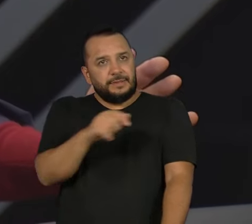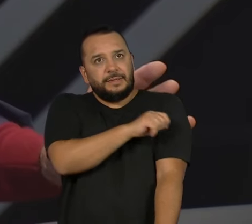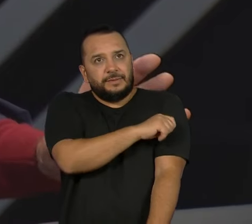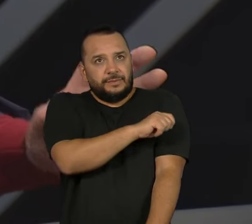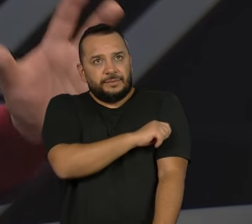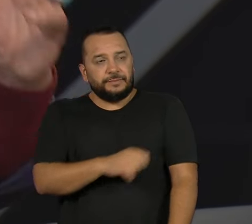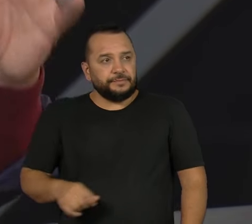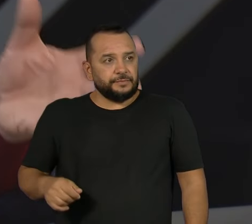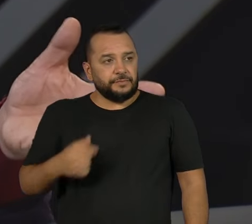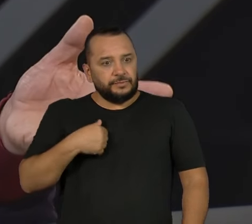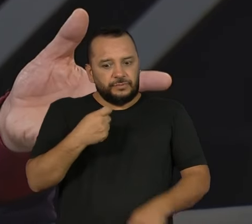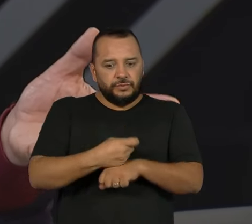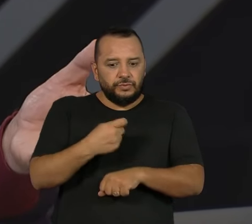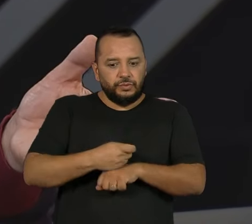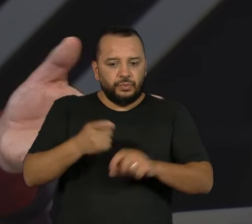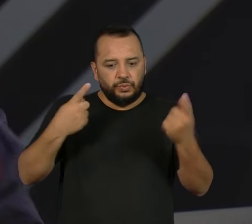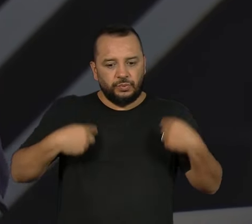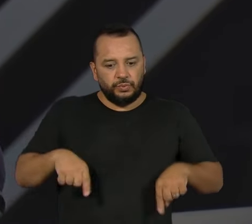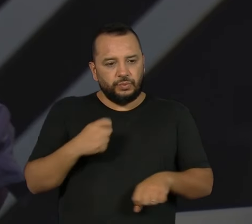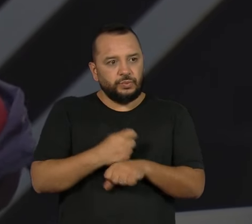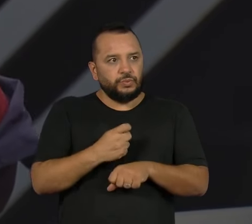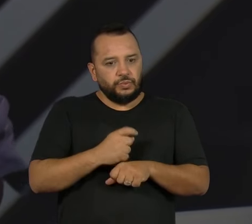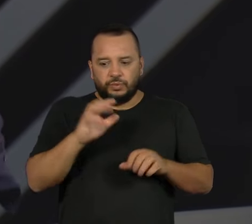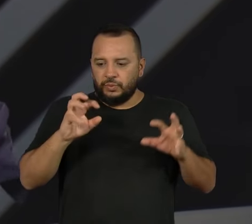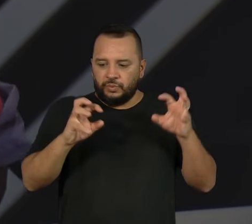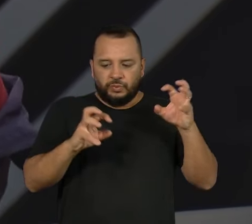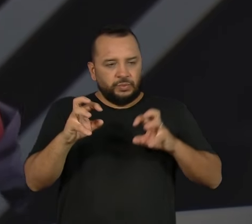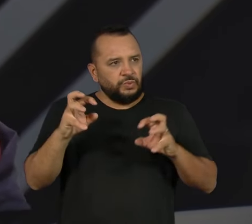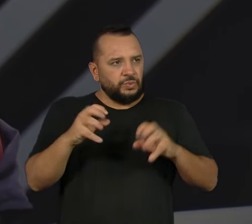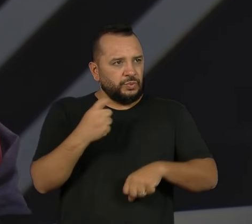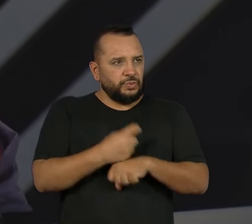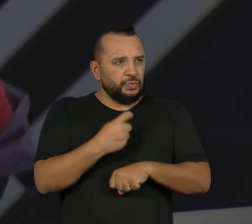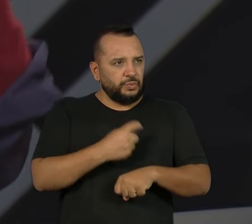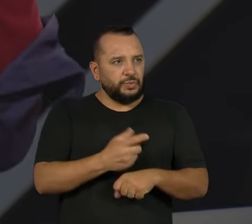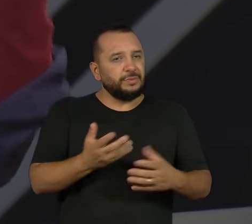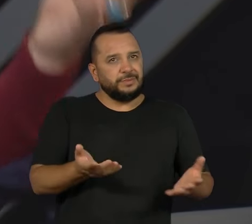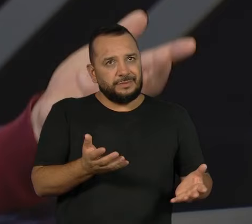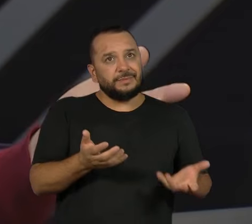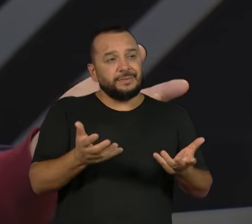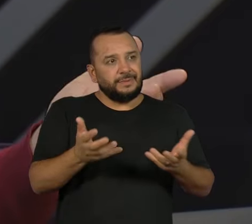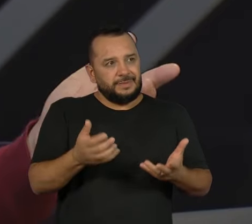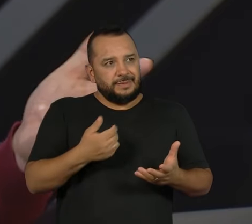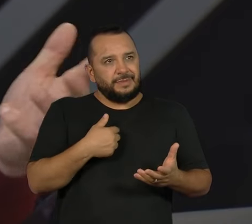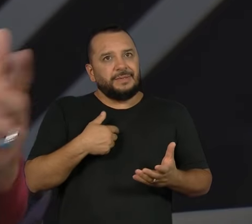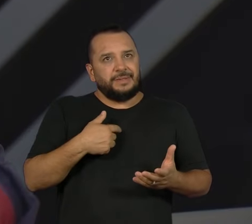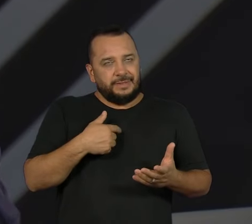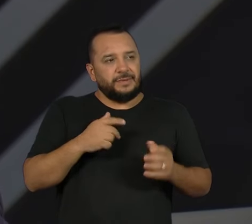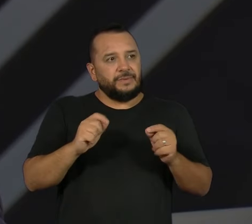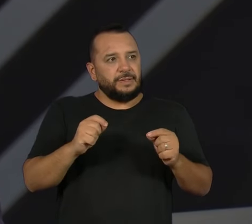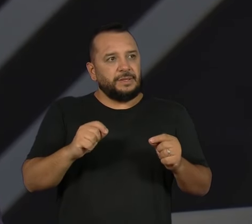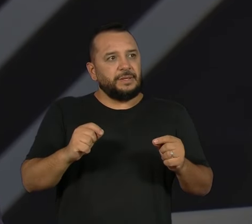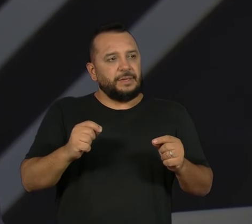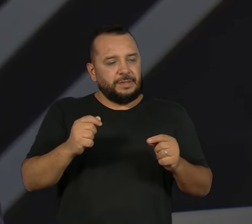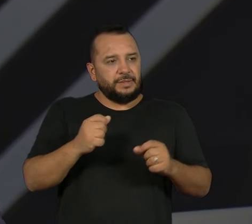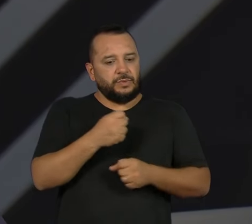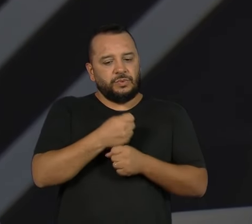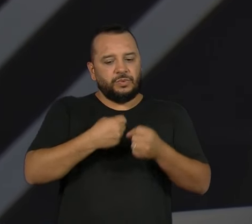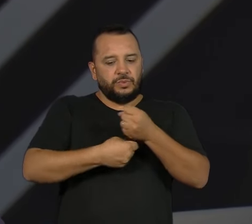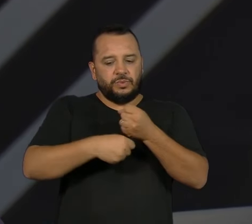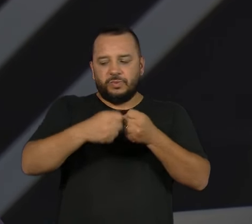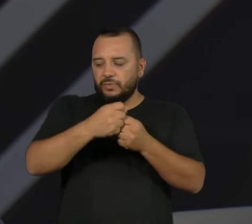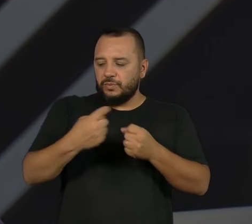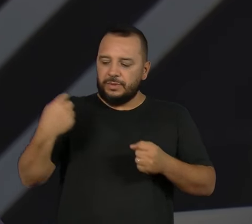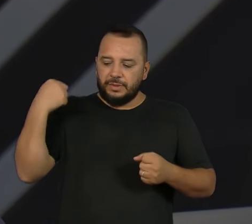bumbum mais duro, com todo o direito que ele tem. Ele quer, lógico, ganhar comprimento na coluna. Mas você tem que começar